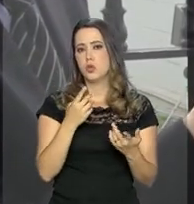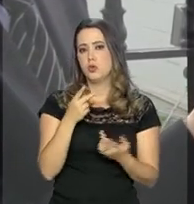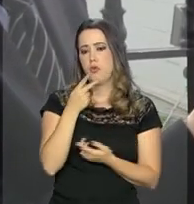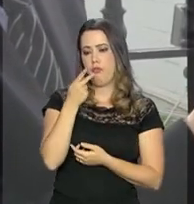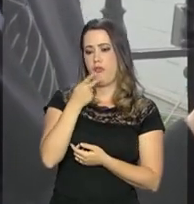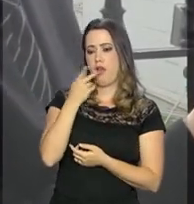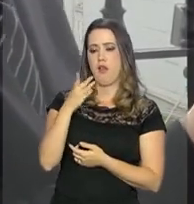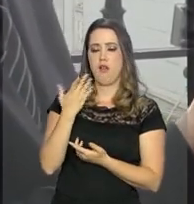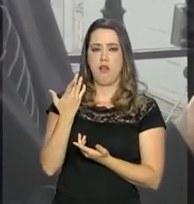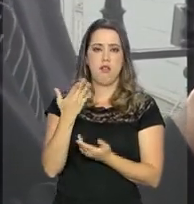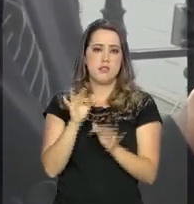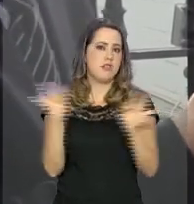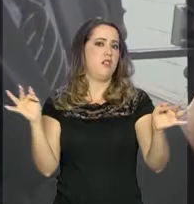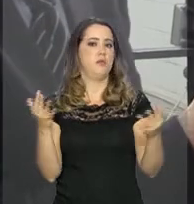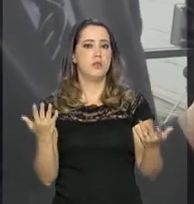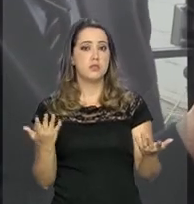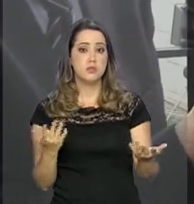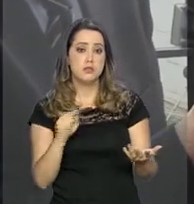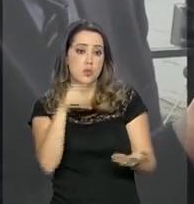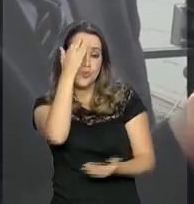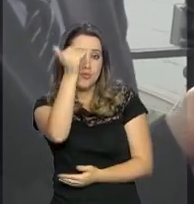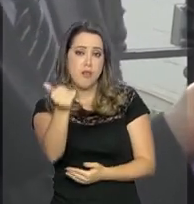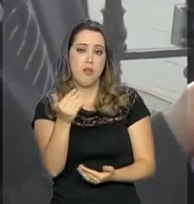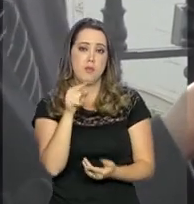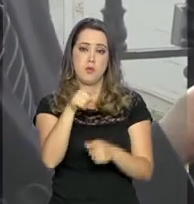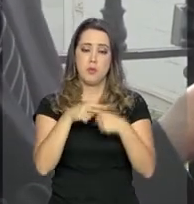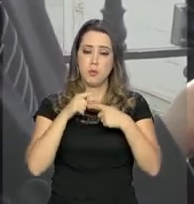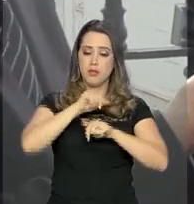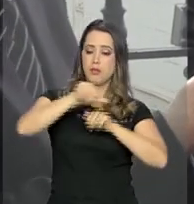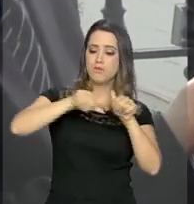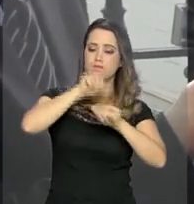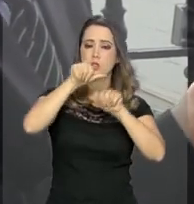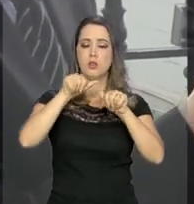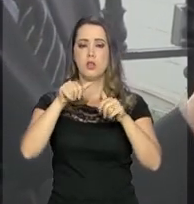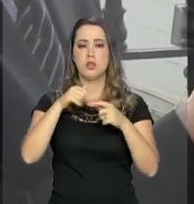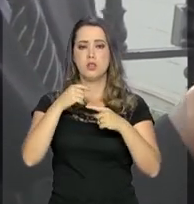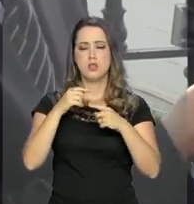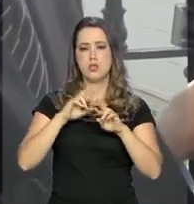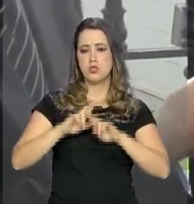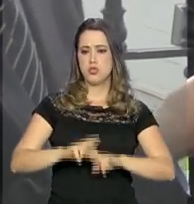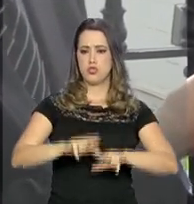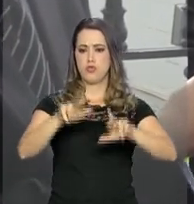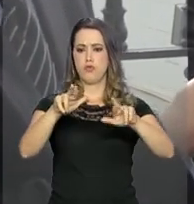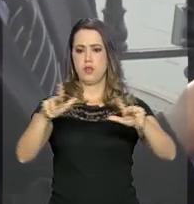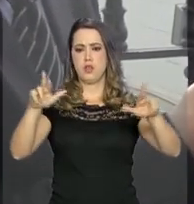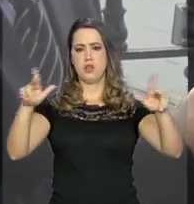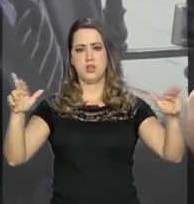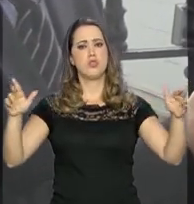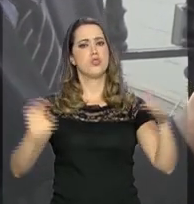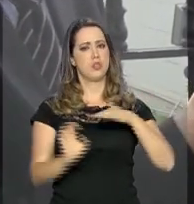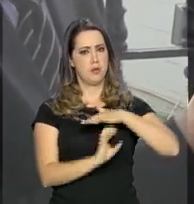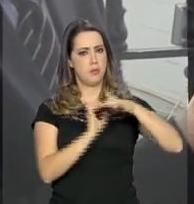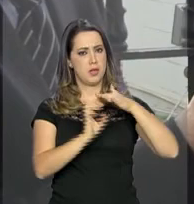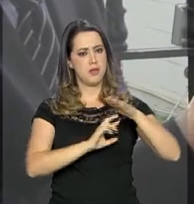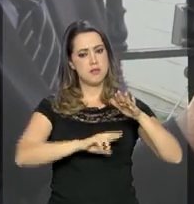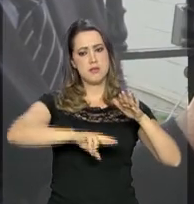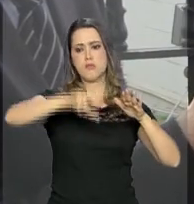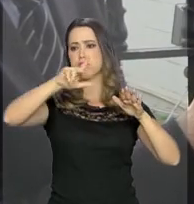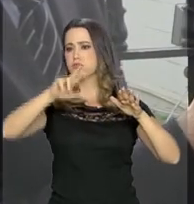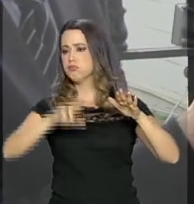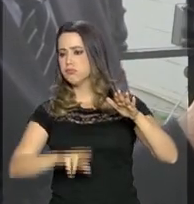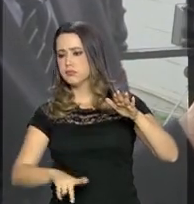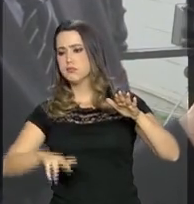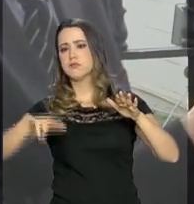afirmar a priori o que vai acontecer, porque ela trata diferentemente as empresas, empresas de diferentes setores vão